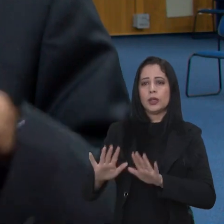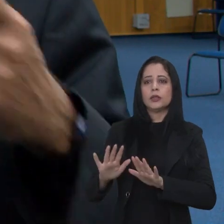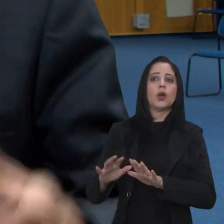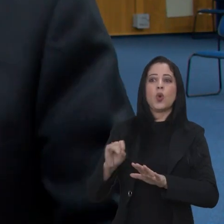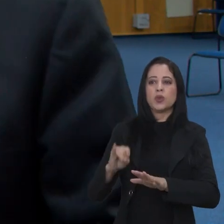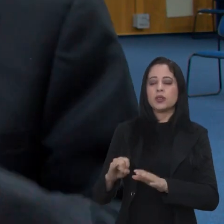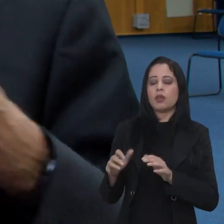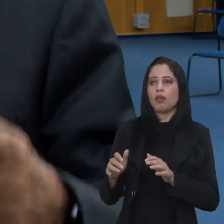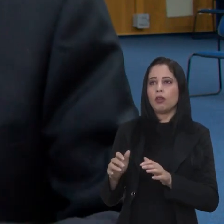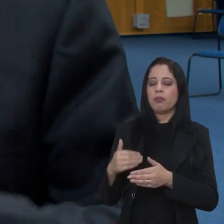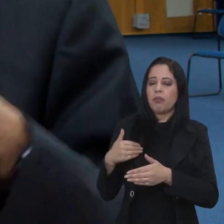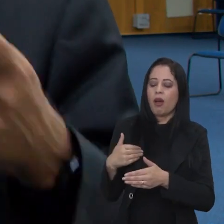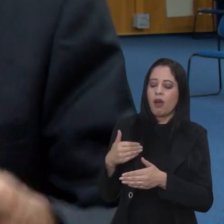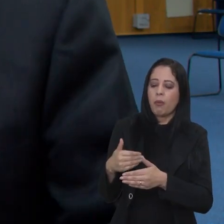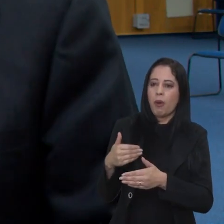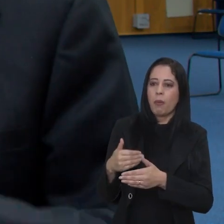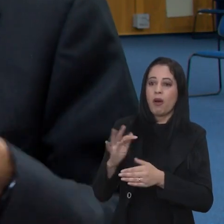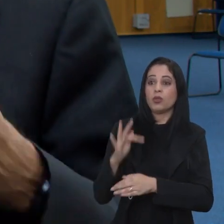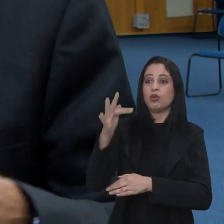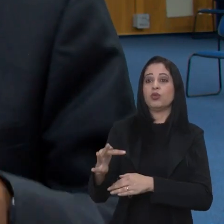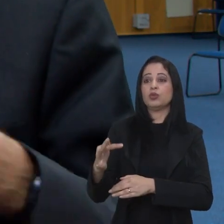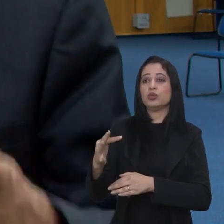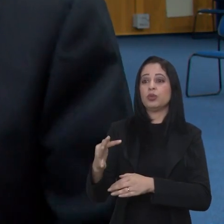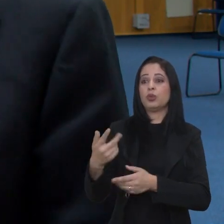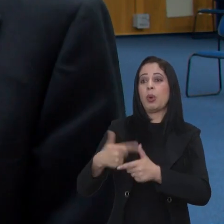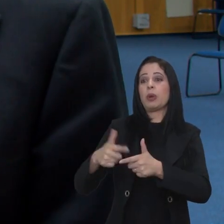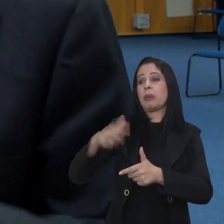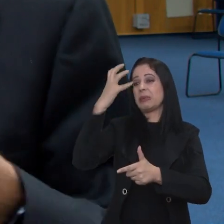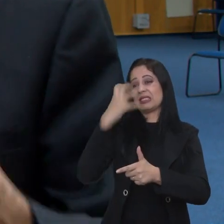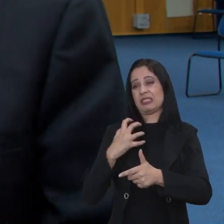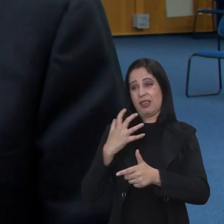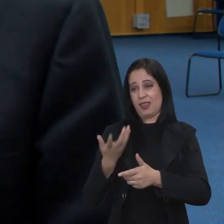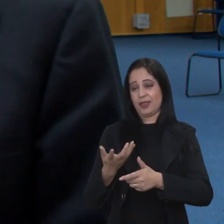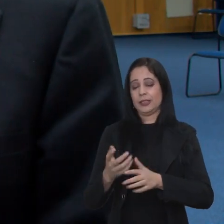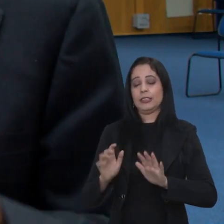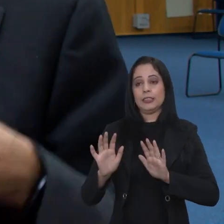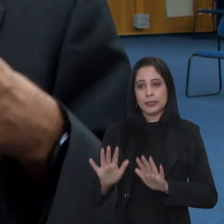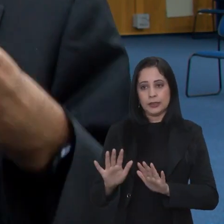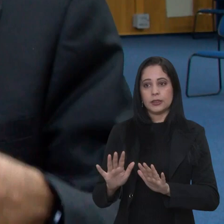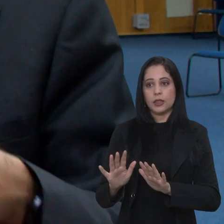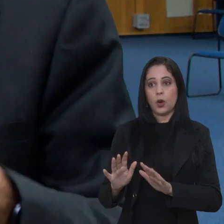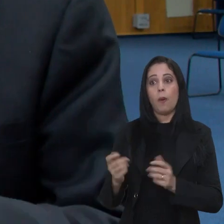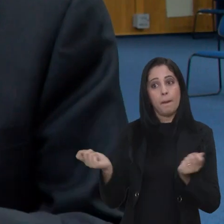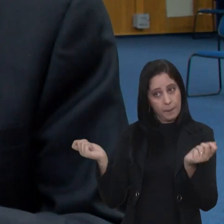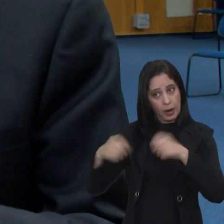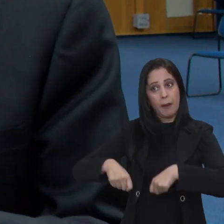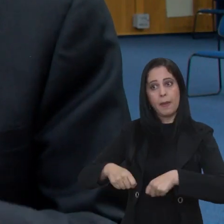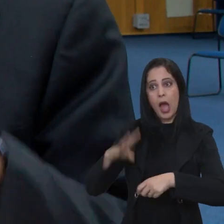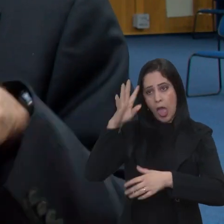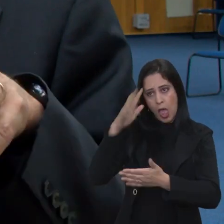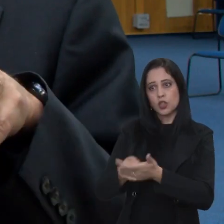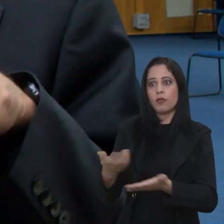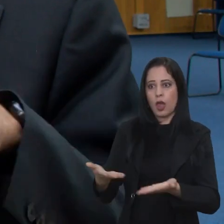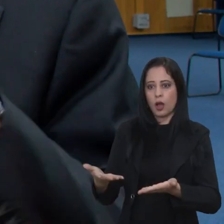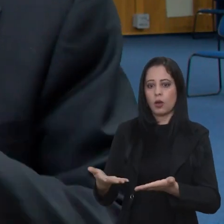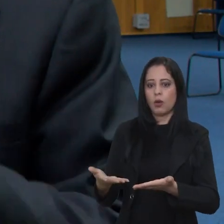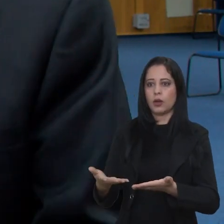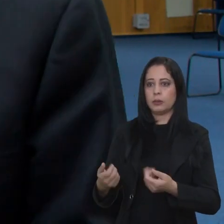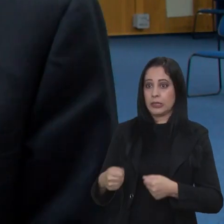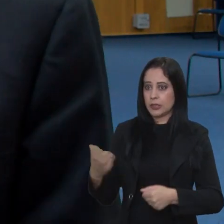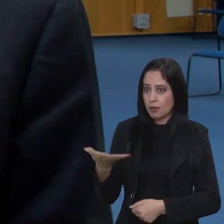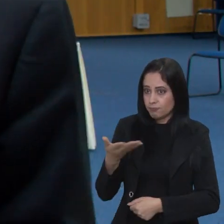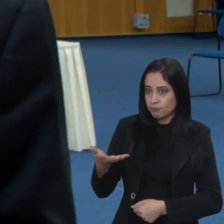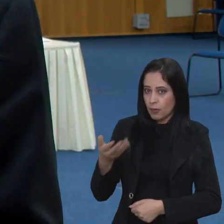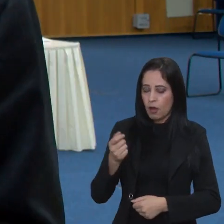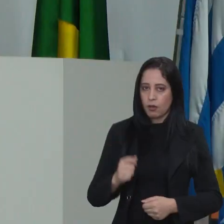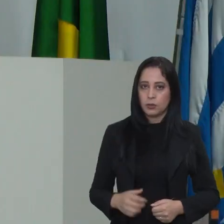você acaba agravando esse problema e tornando ele, na verdade, infinito, né, sem solução. Então há a possibilidade de resolver, mas é necessário